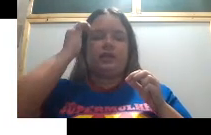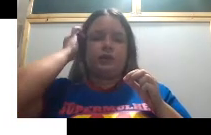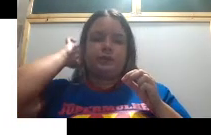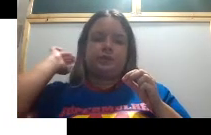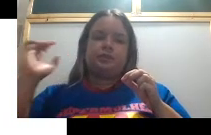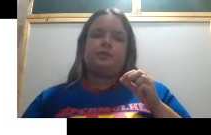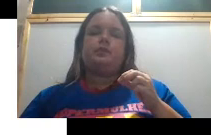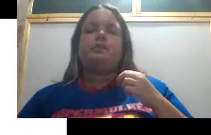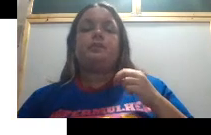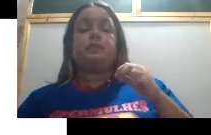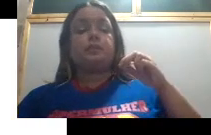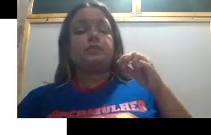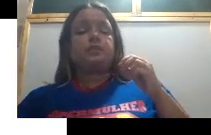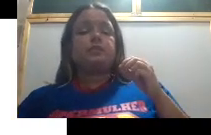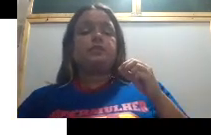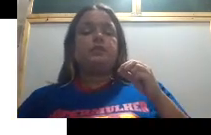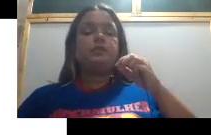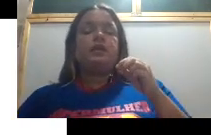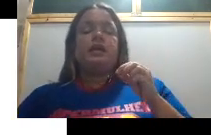Oi olha aqui ó